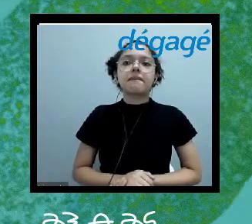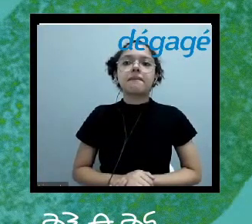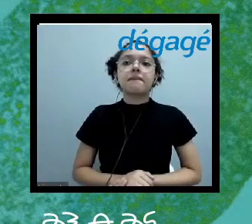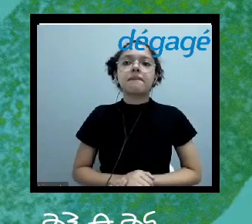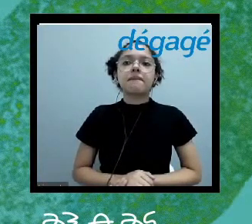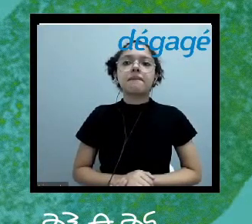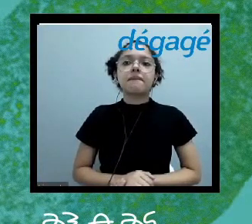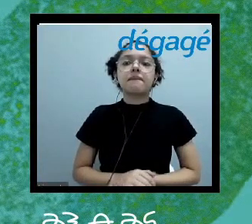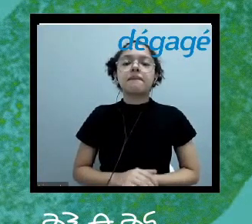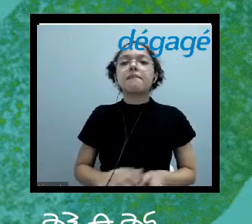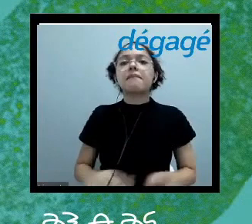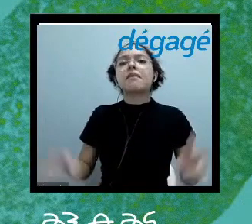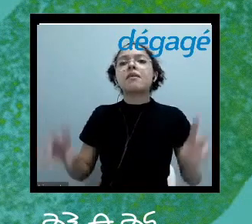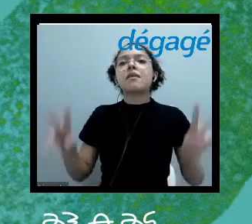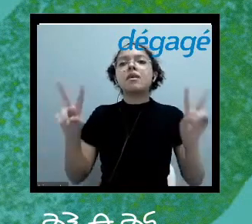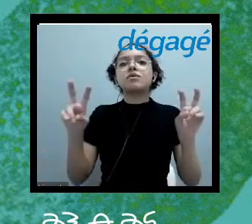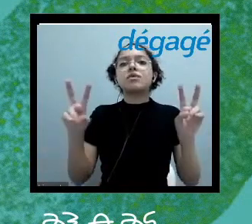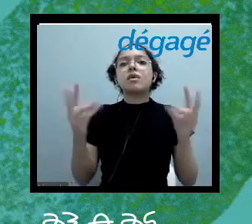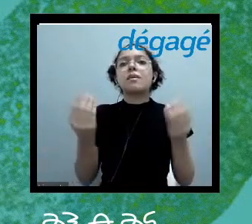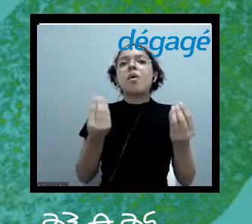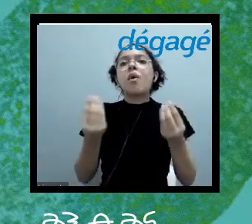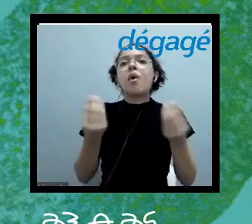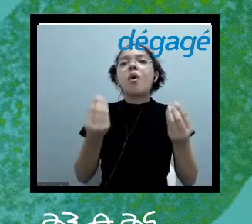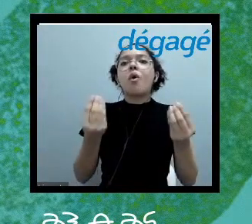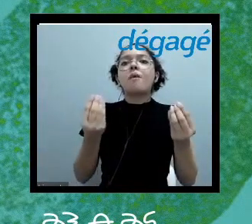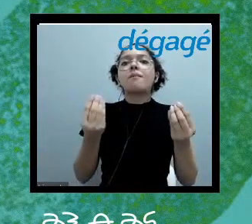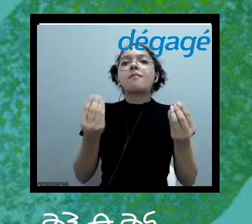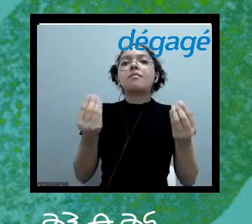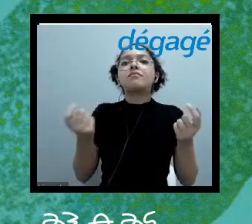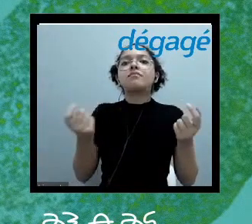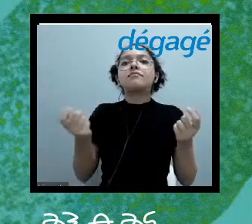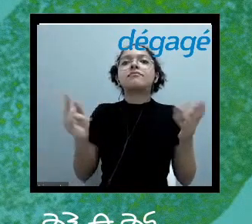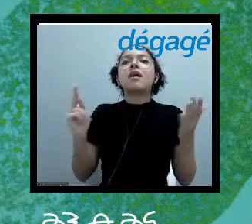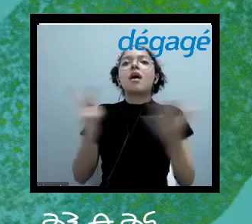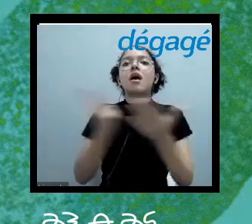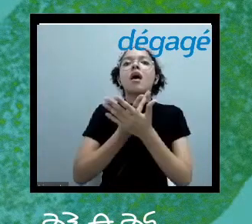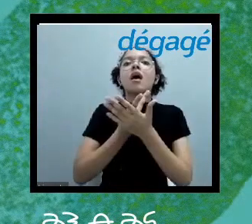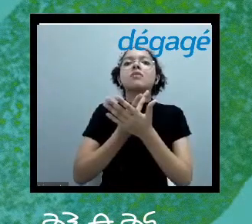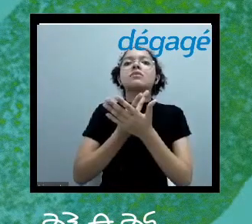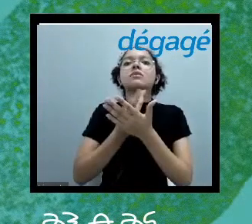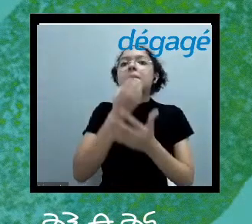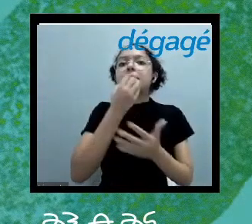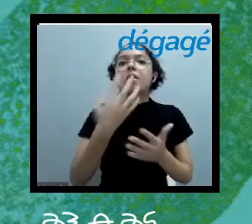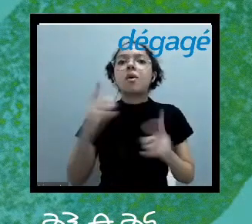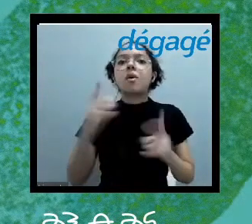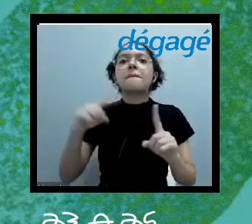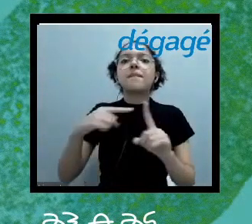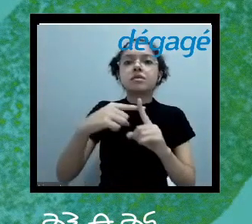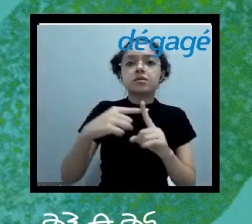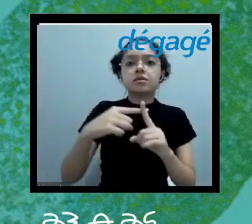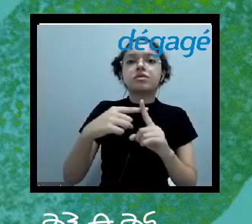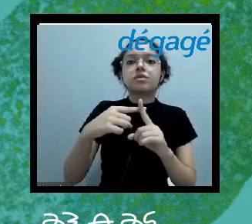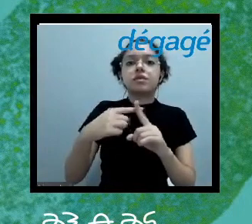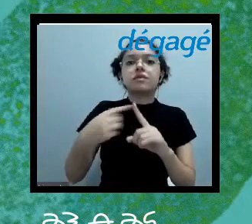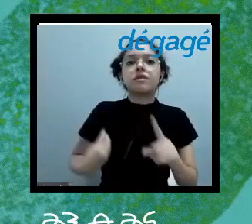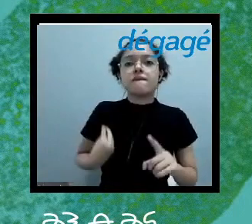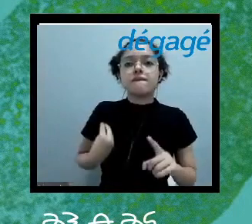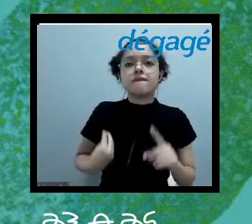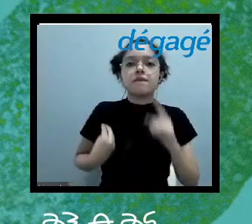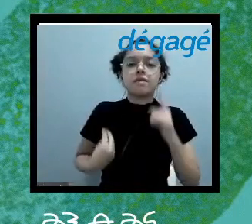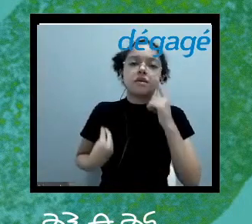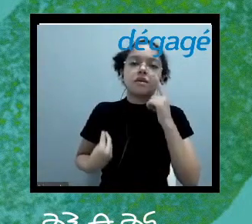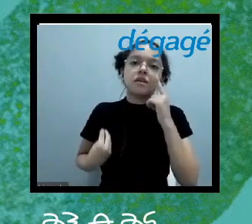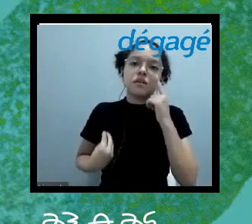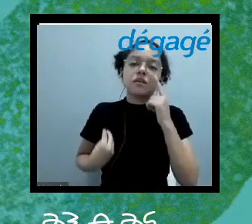sobre os benefícios da música, né? Quando você pode fazer algo com 10 segundos da sua percepção e, de repente,